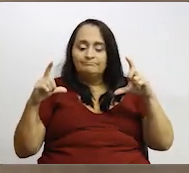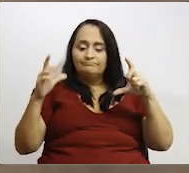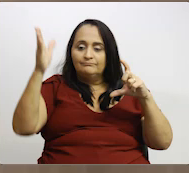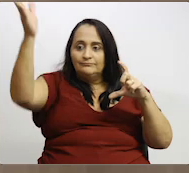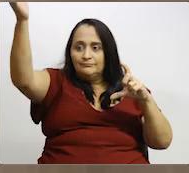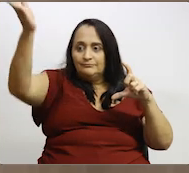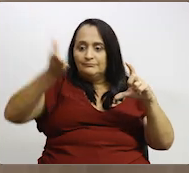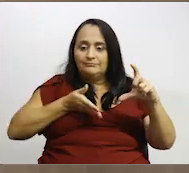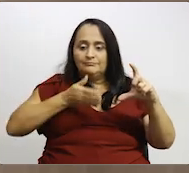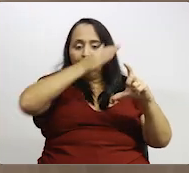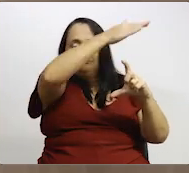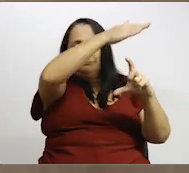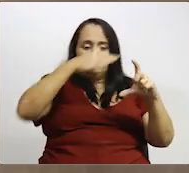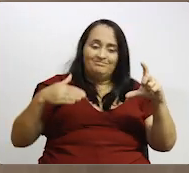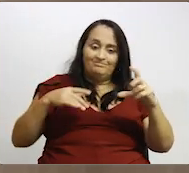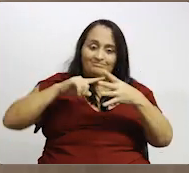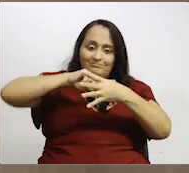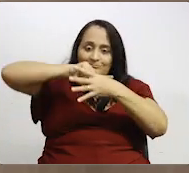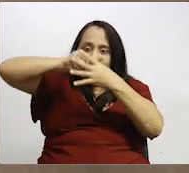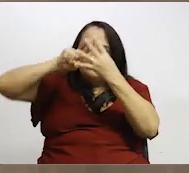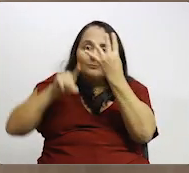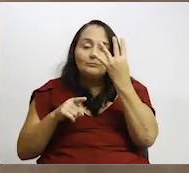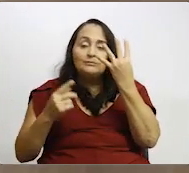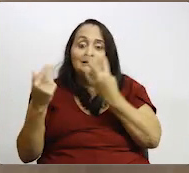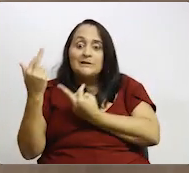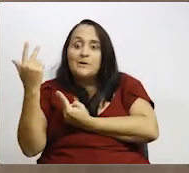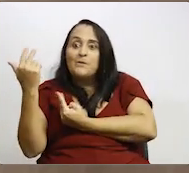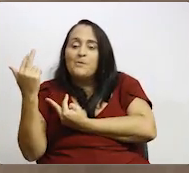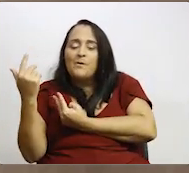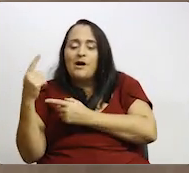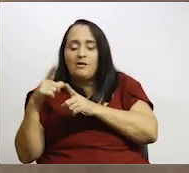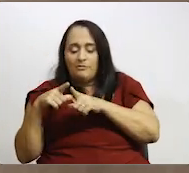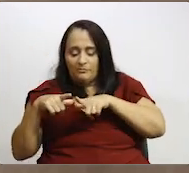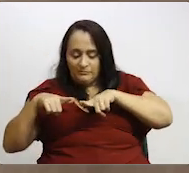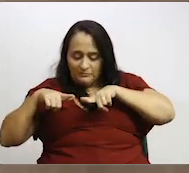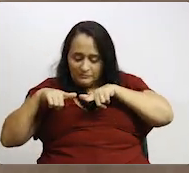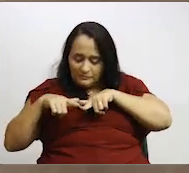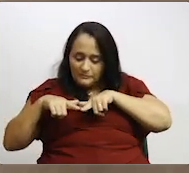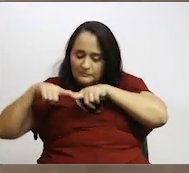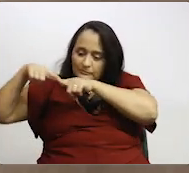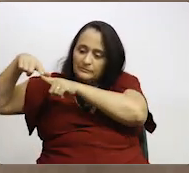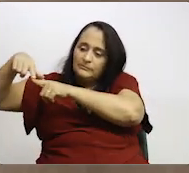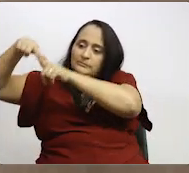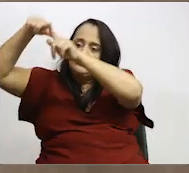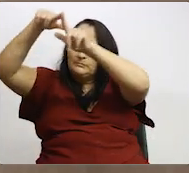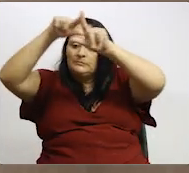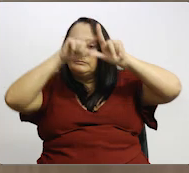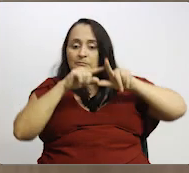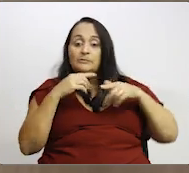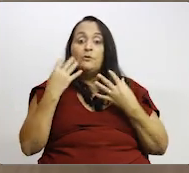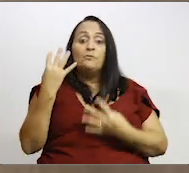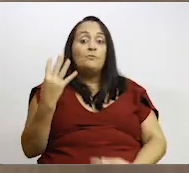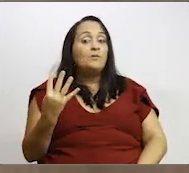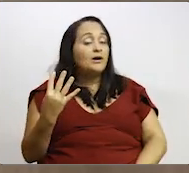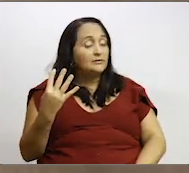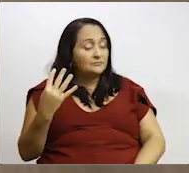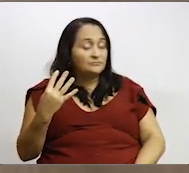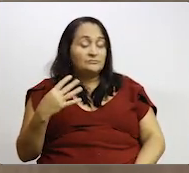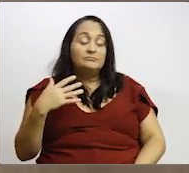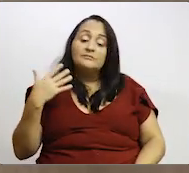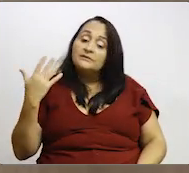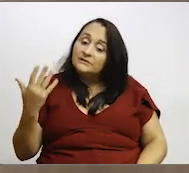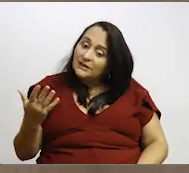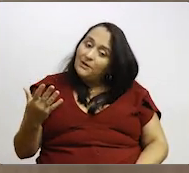área da fatia da pizza, tá? Então, quando a gente fala em dividir